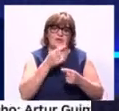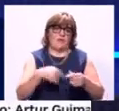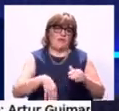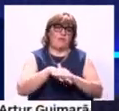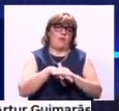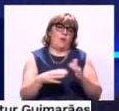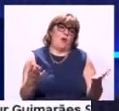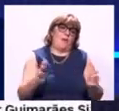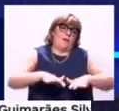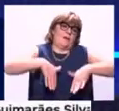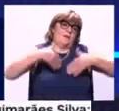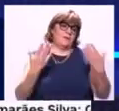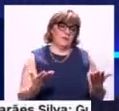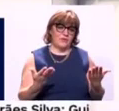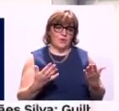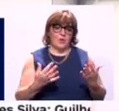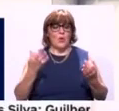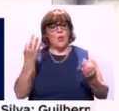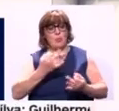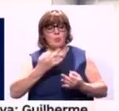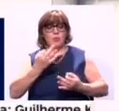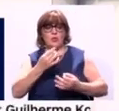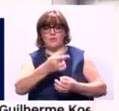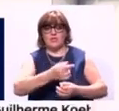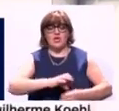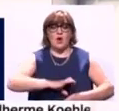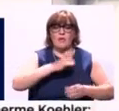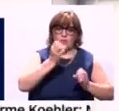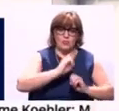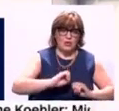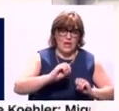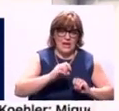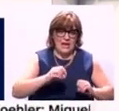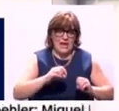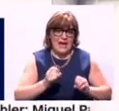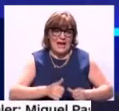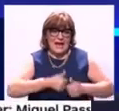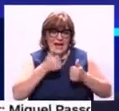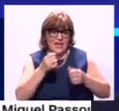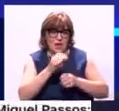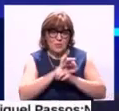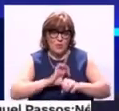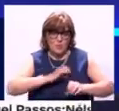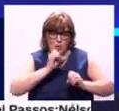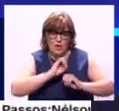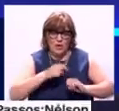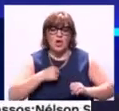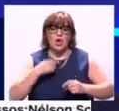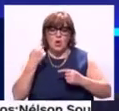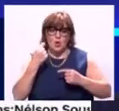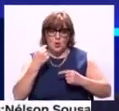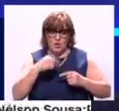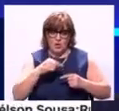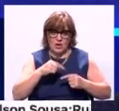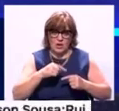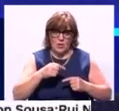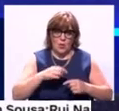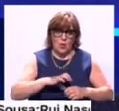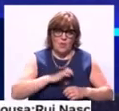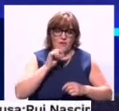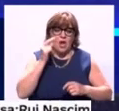é... Enfim, o Porto, você não tem confiança, Júlio, que o Porto ganhe este campeonato. Júlio, não tenho confiança nos homens que dirigem o futebol